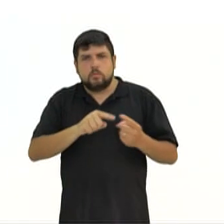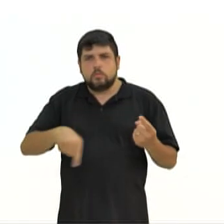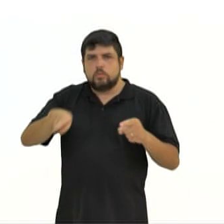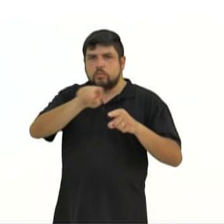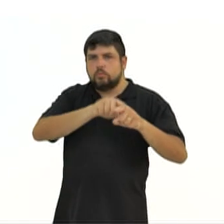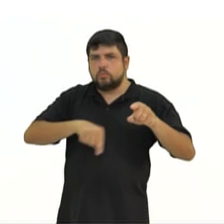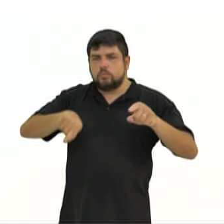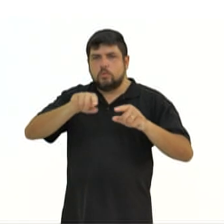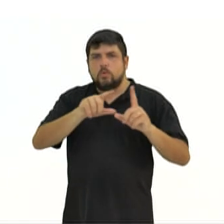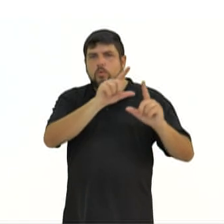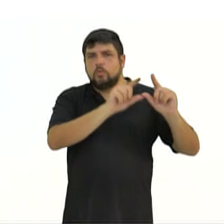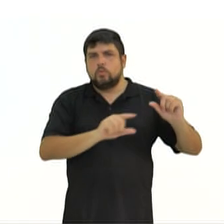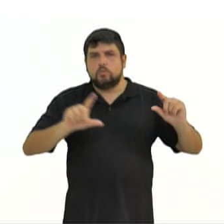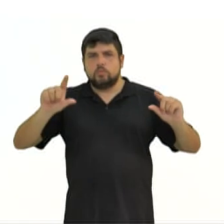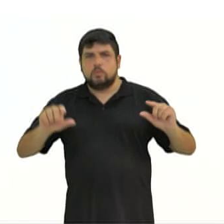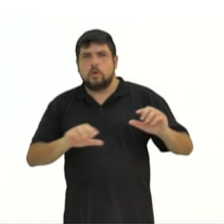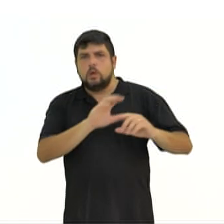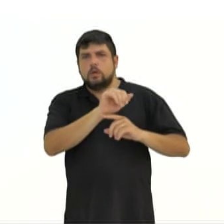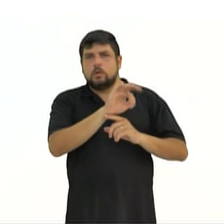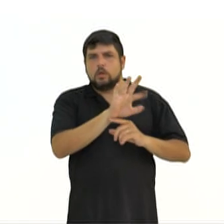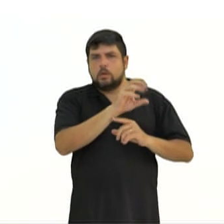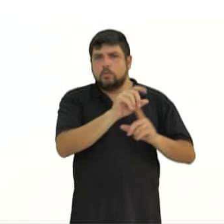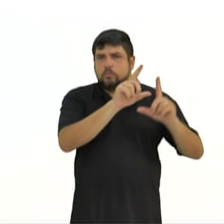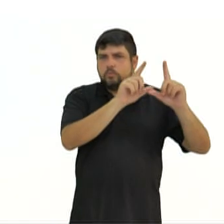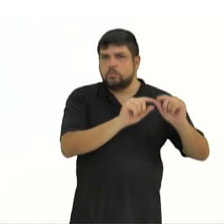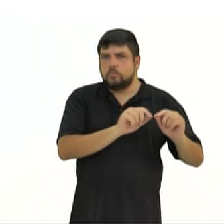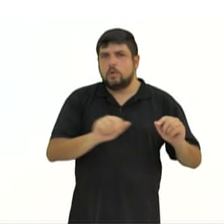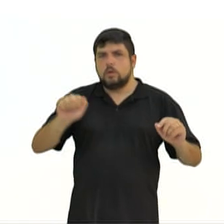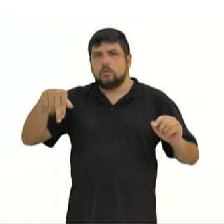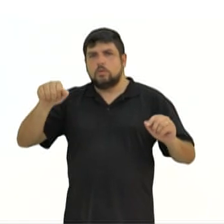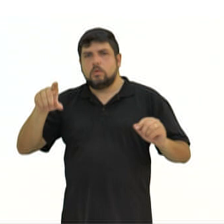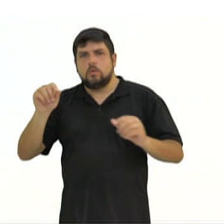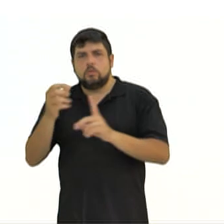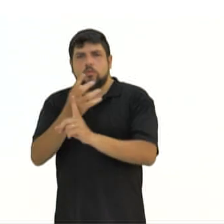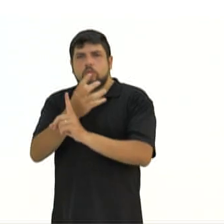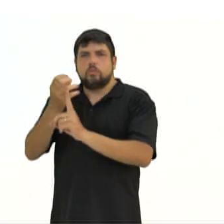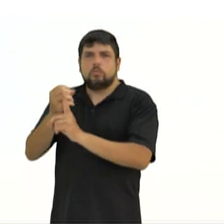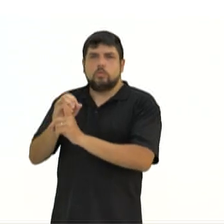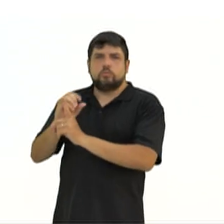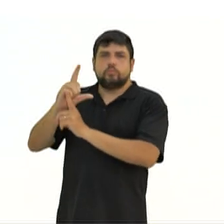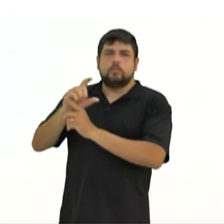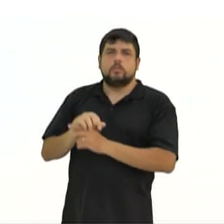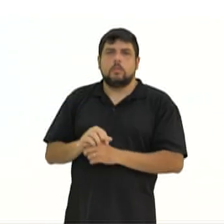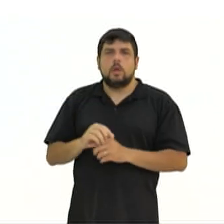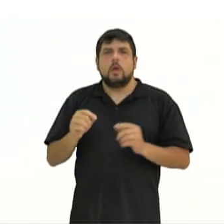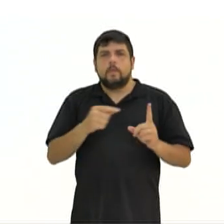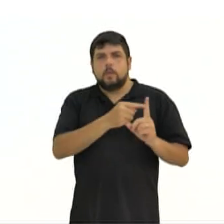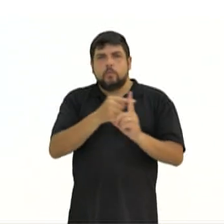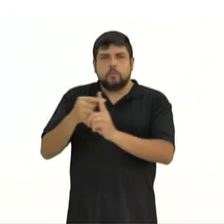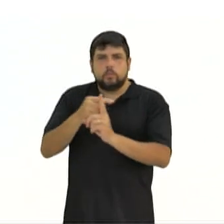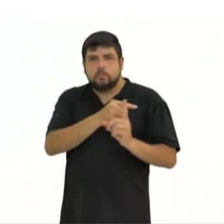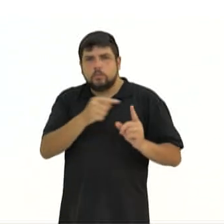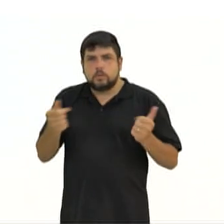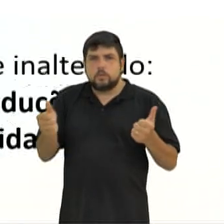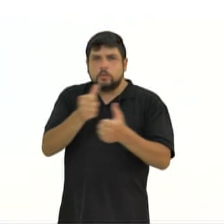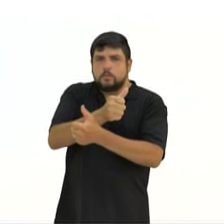de redução no cátodo e reação de oxidação no anodo, apesar dos sinais estarem trocados.